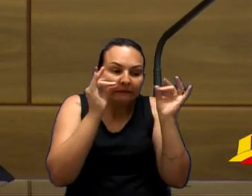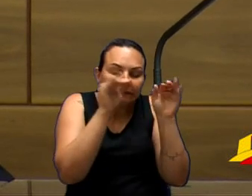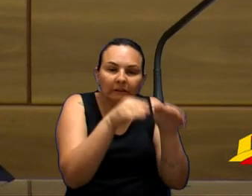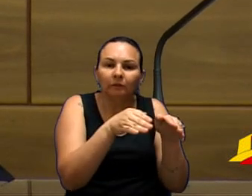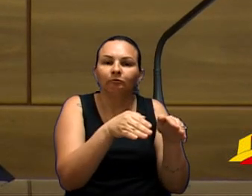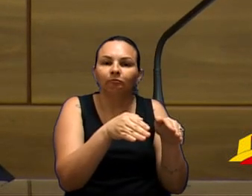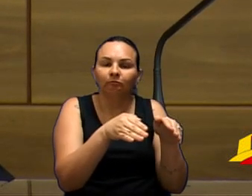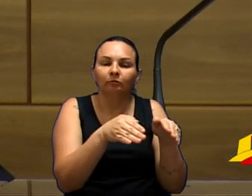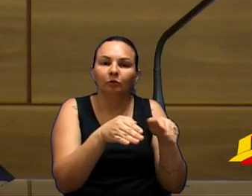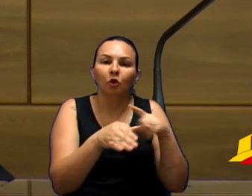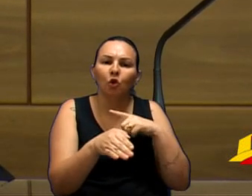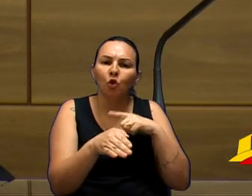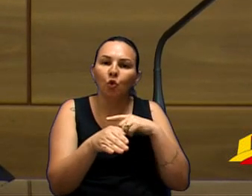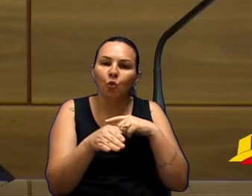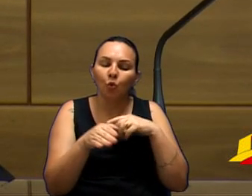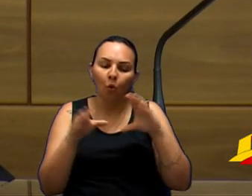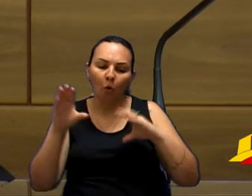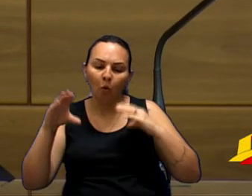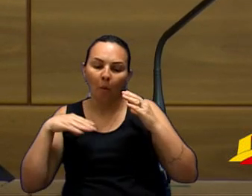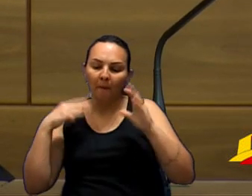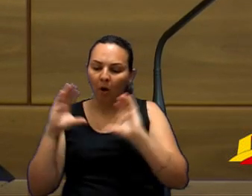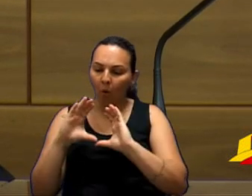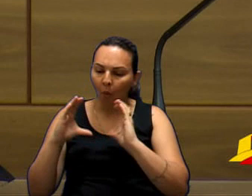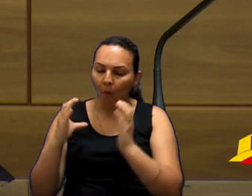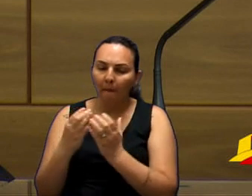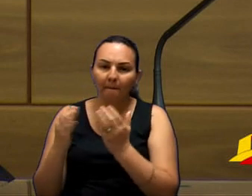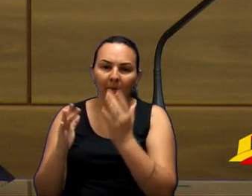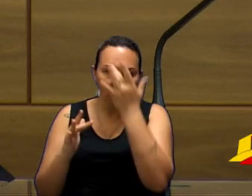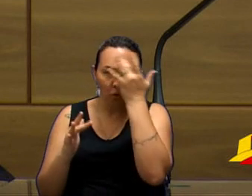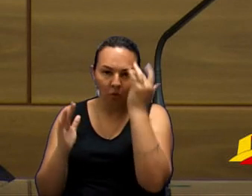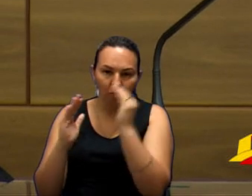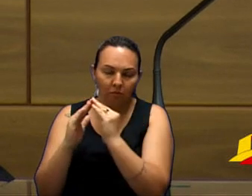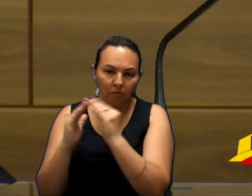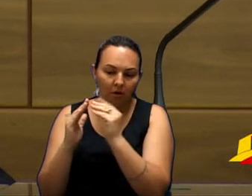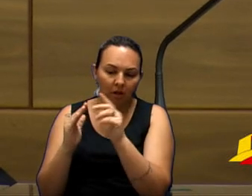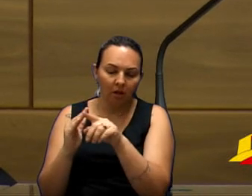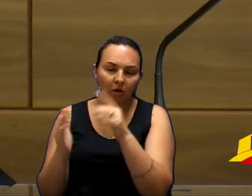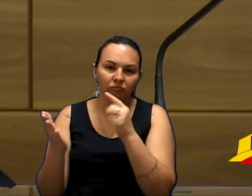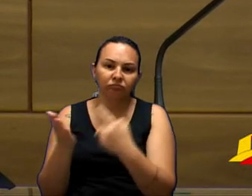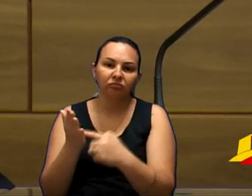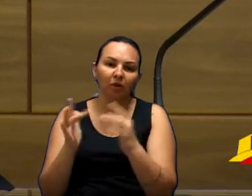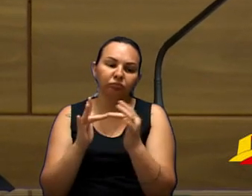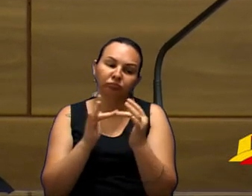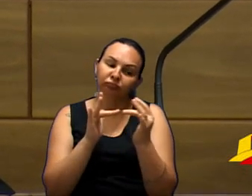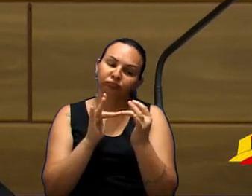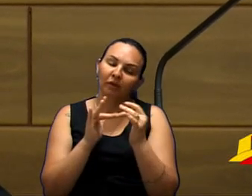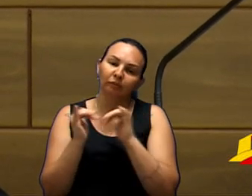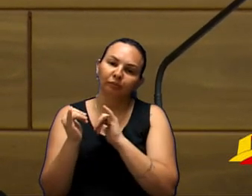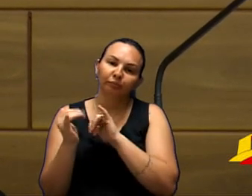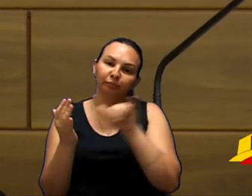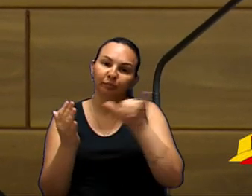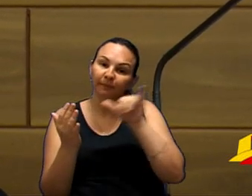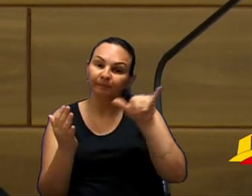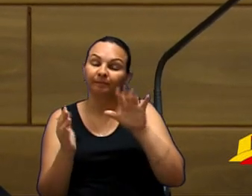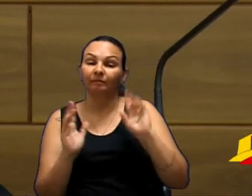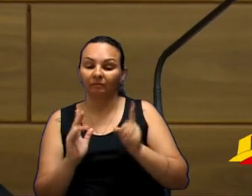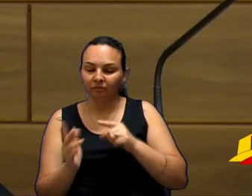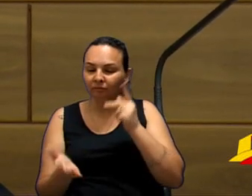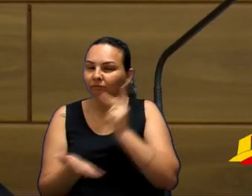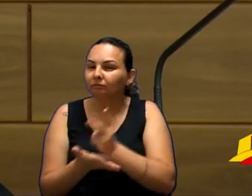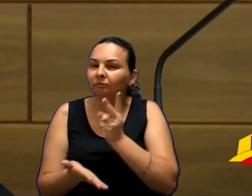moradores além do campo limpo que está sempre em contato conosco na na secretaria que eles são verdadeiros